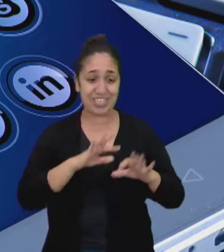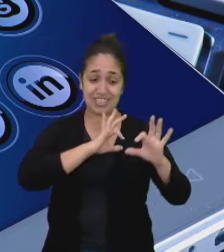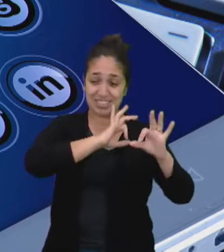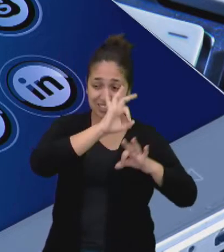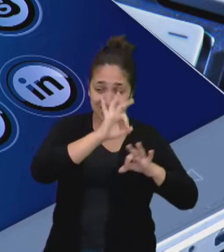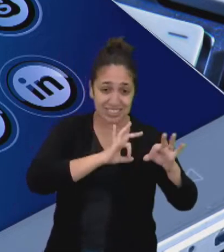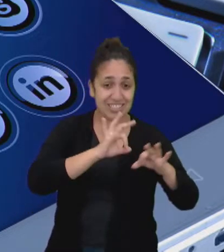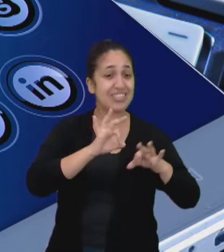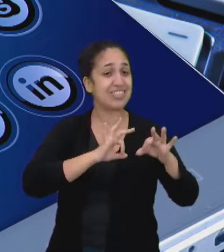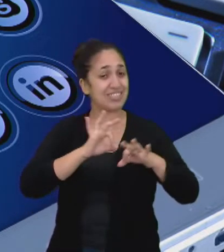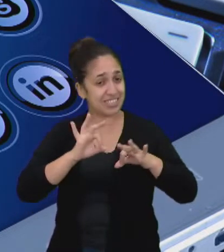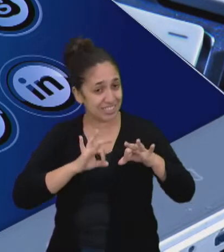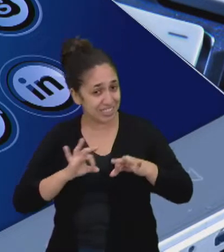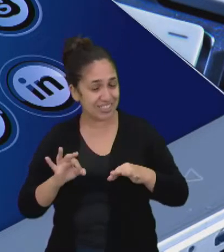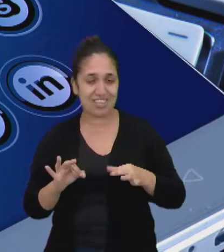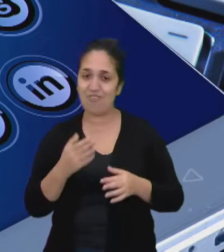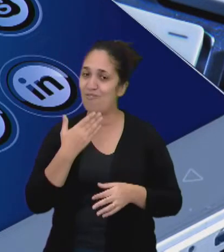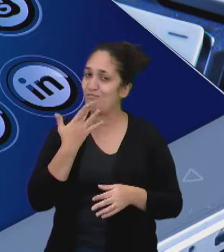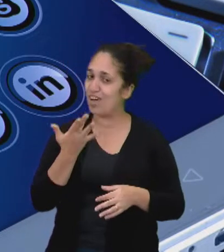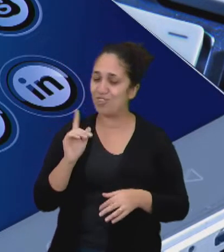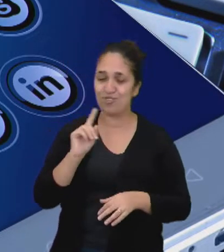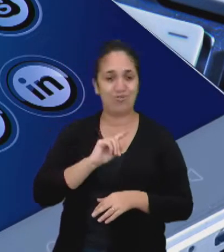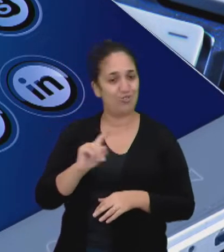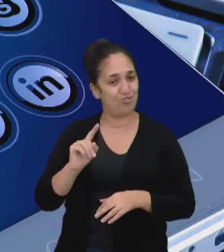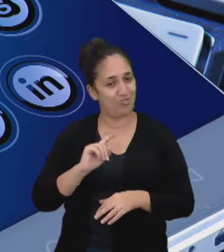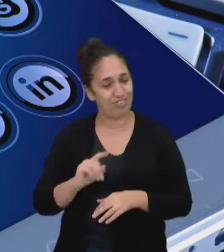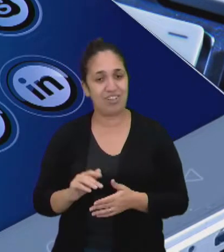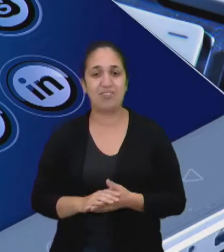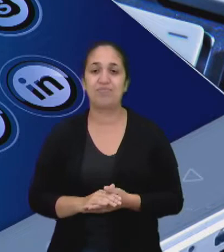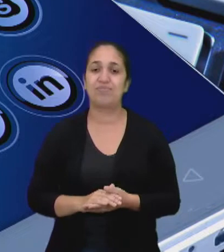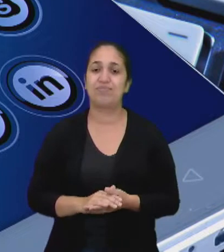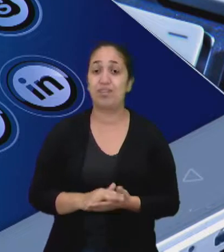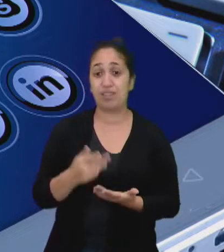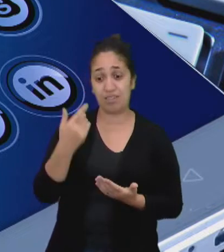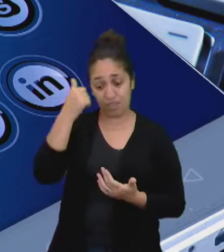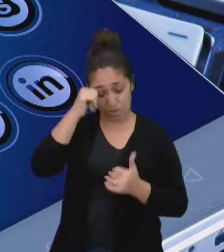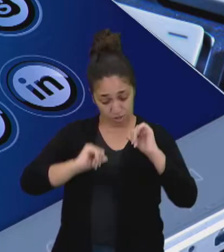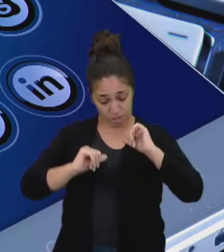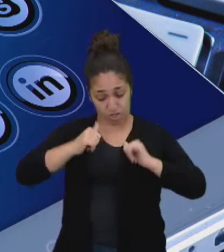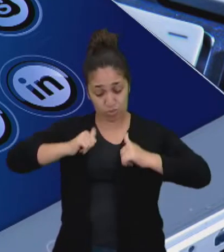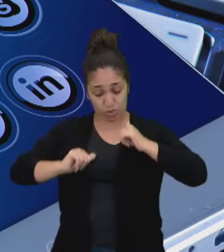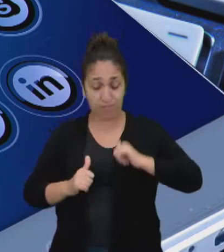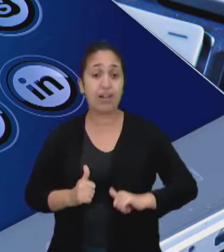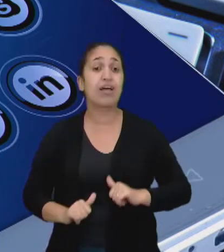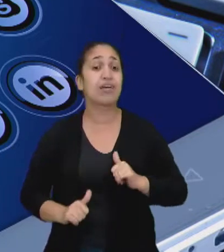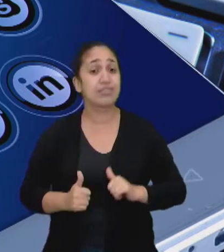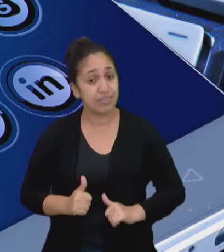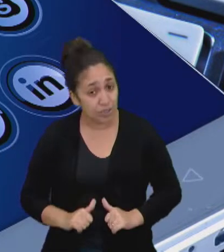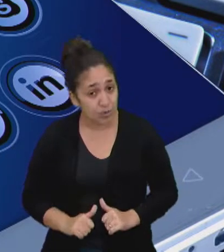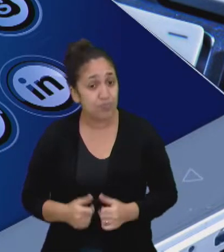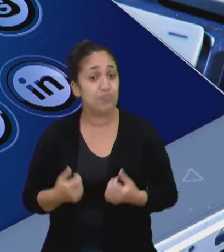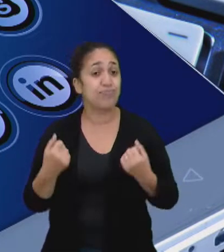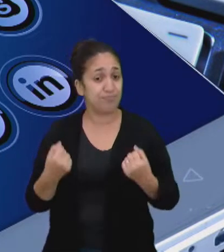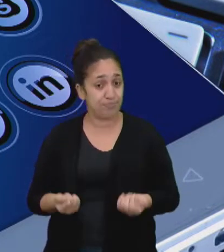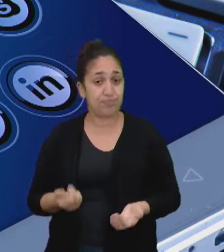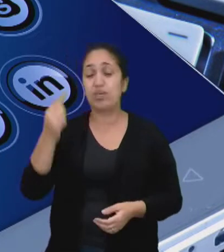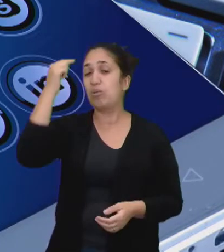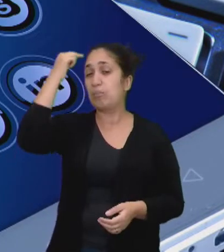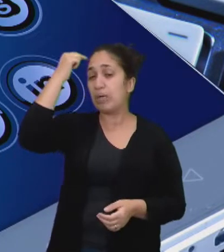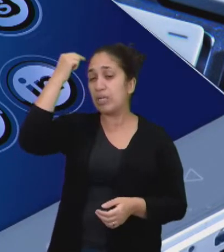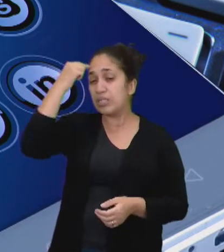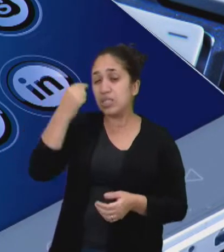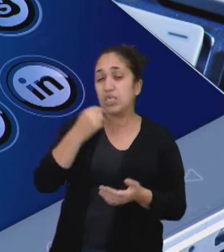planejamento, não é fácil não. E pensando então nessas estratégias... Autoavaliação. Autoavaliação, boa, Pro Fernanda. Então pensando